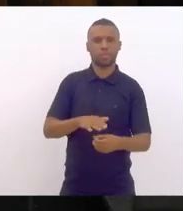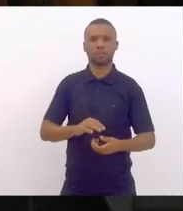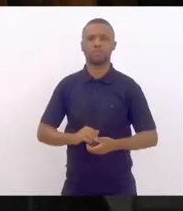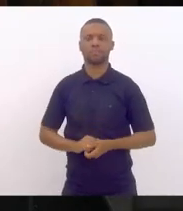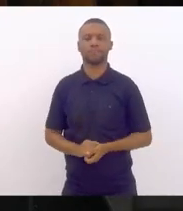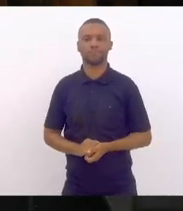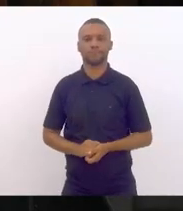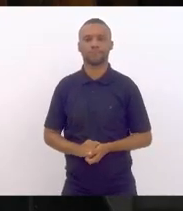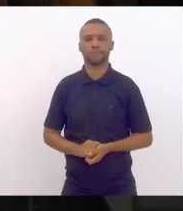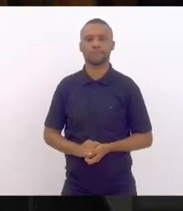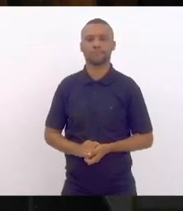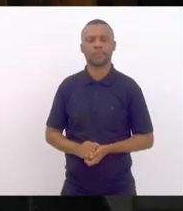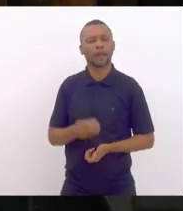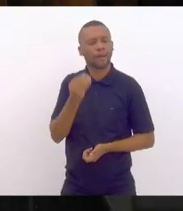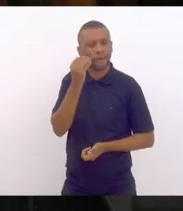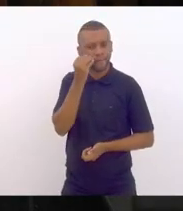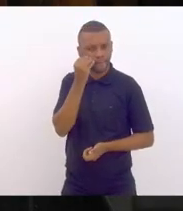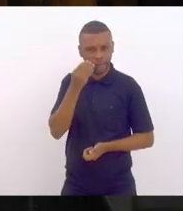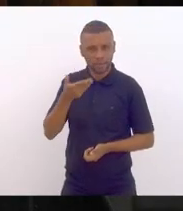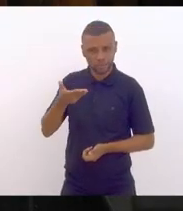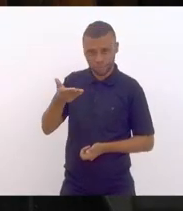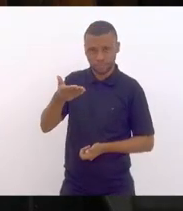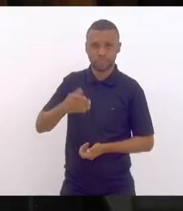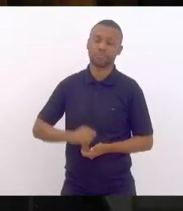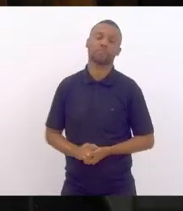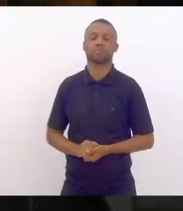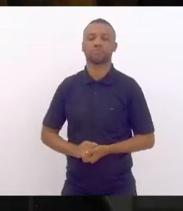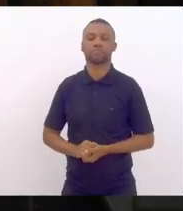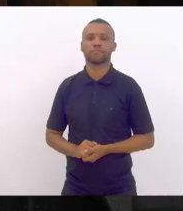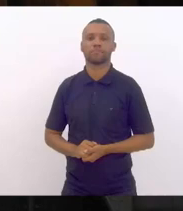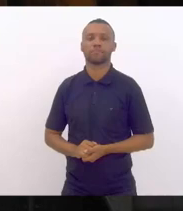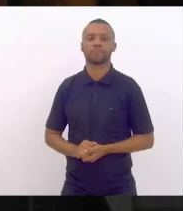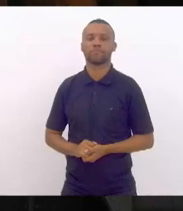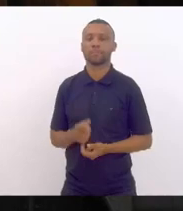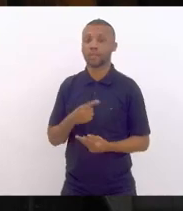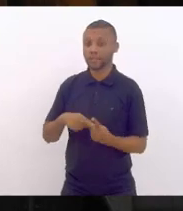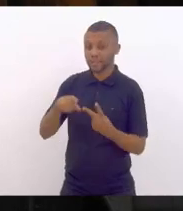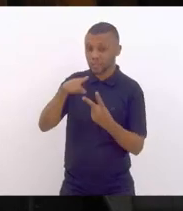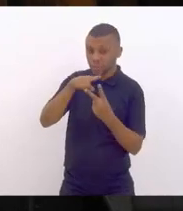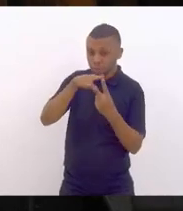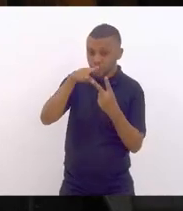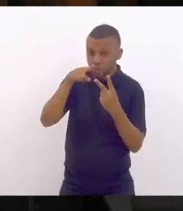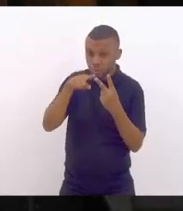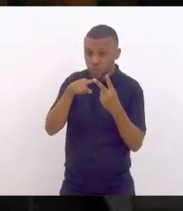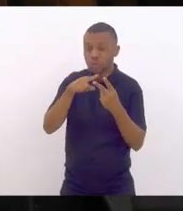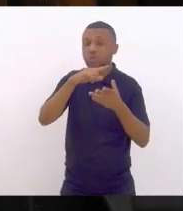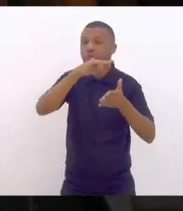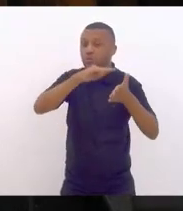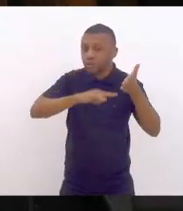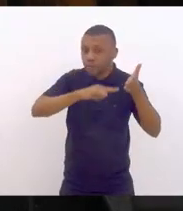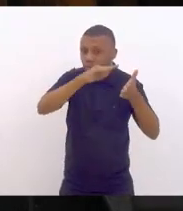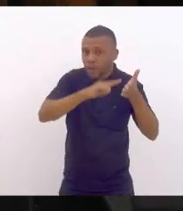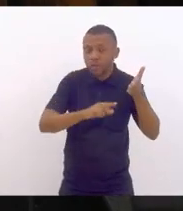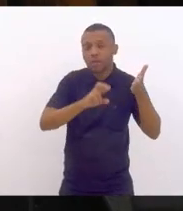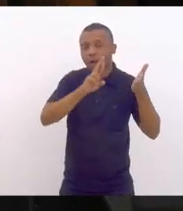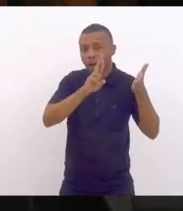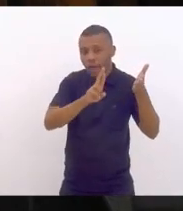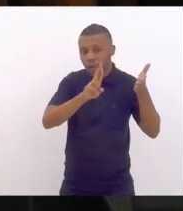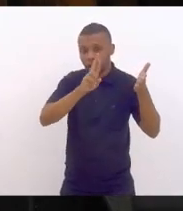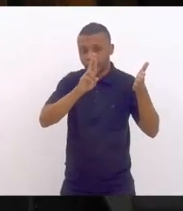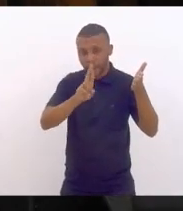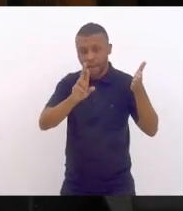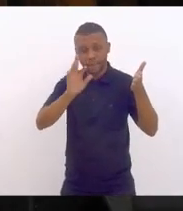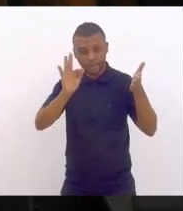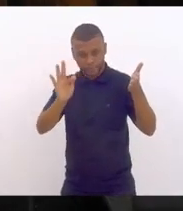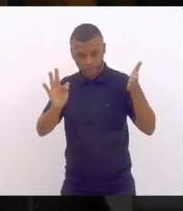Veja seu presidente esses dois regimes de recuperação fiscal o anterior